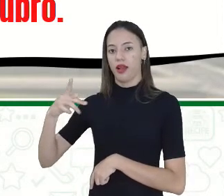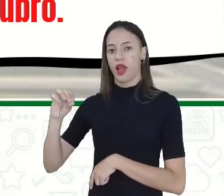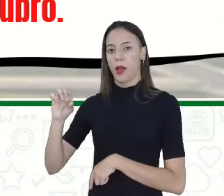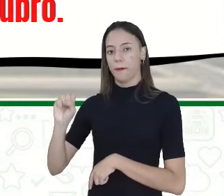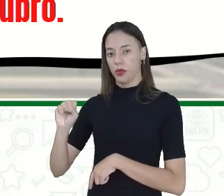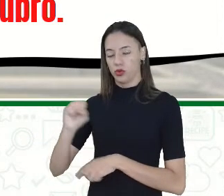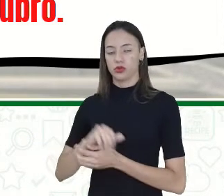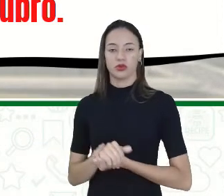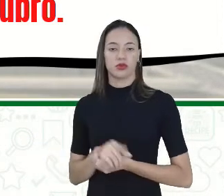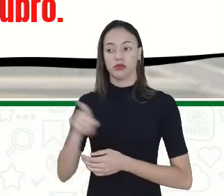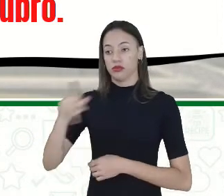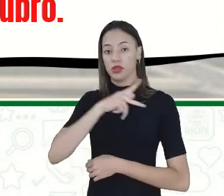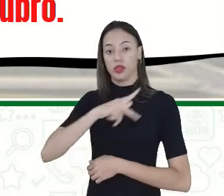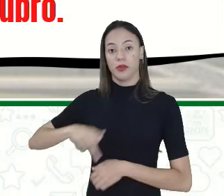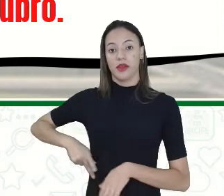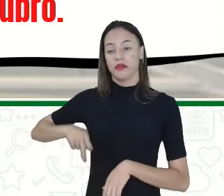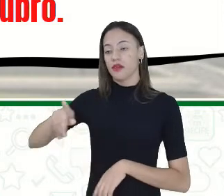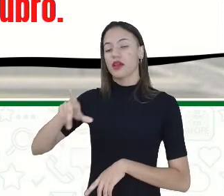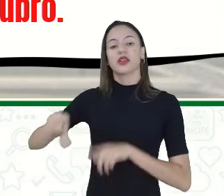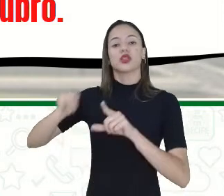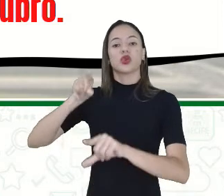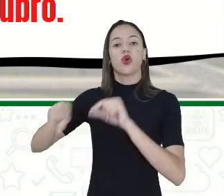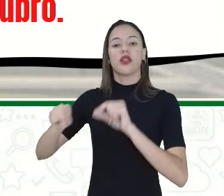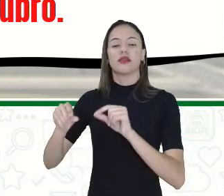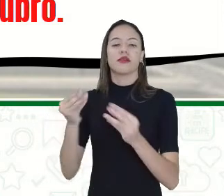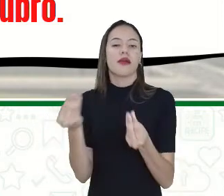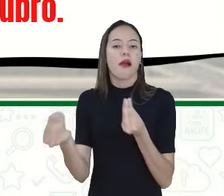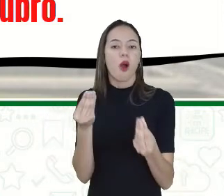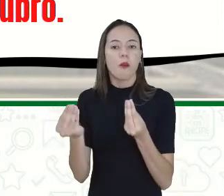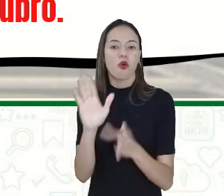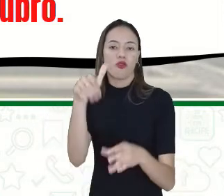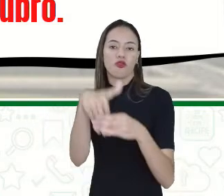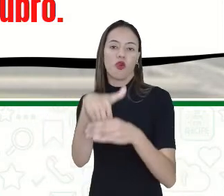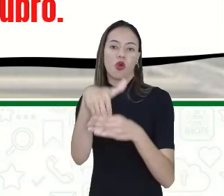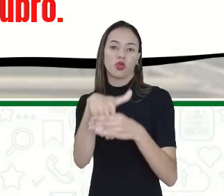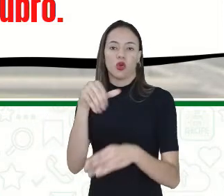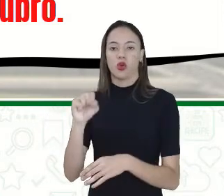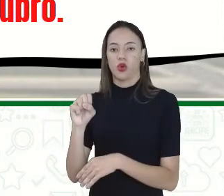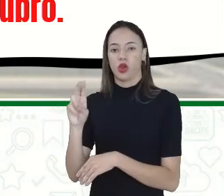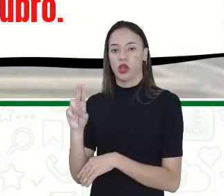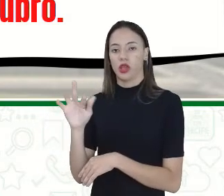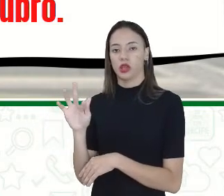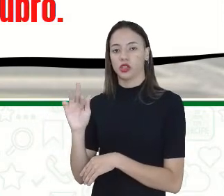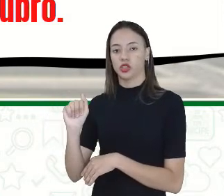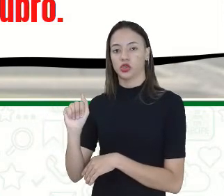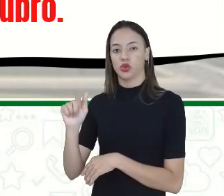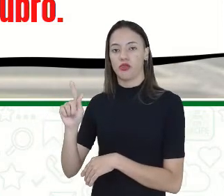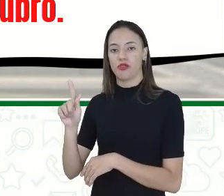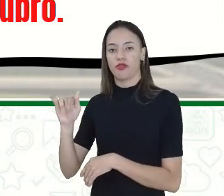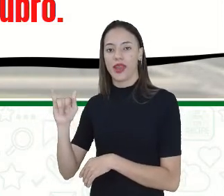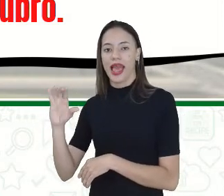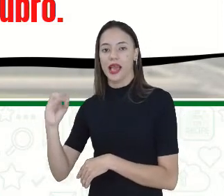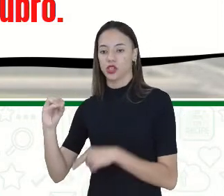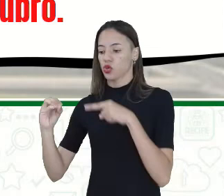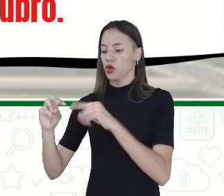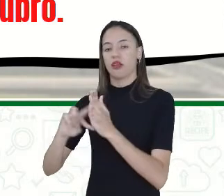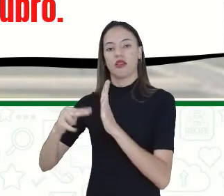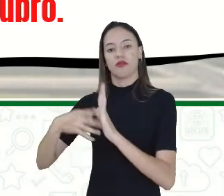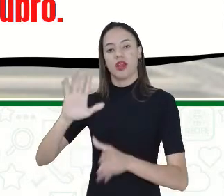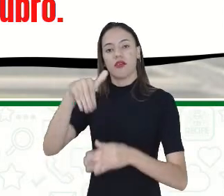prefeito, ele é escolhido, né, por sufrágio, né, universal. O sufrágio é o voto, né? Então a gente tem